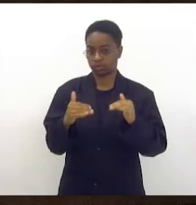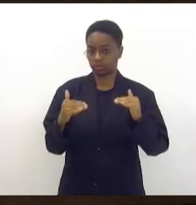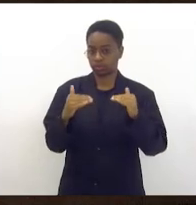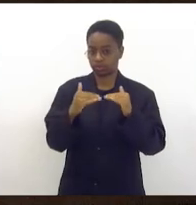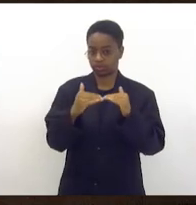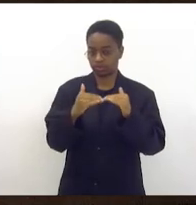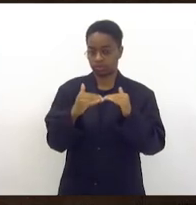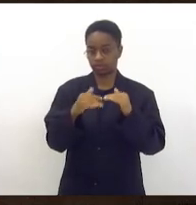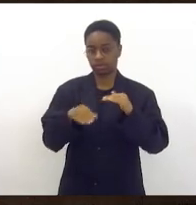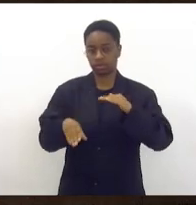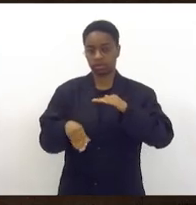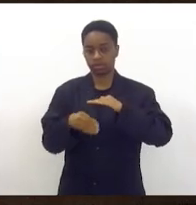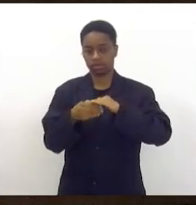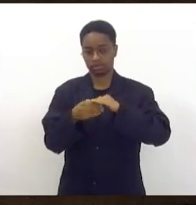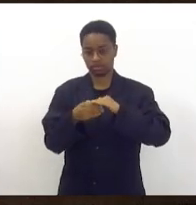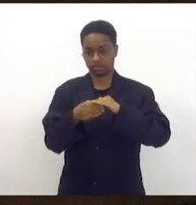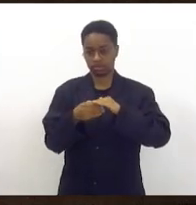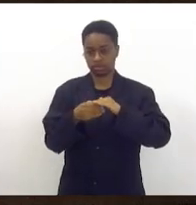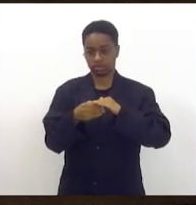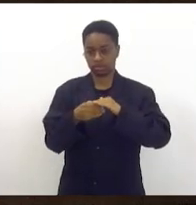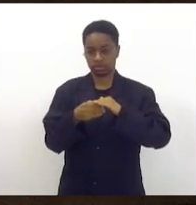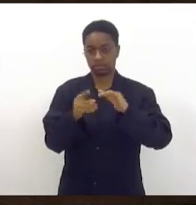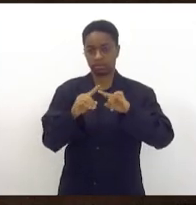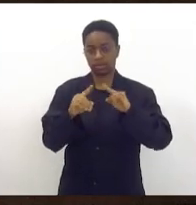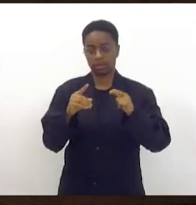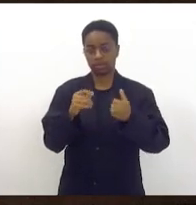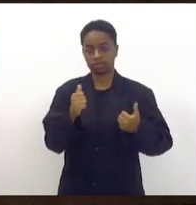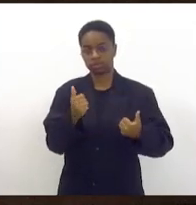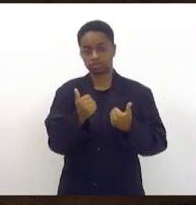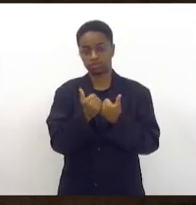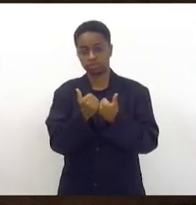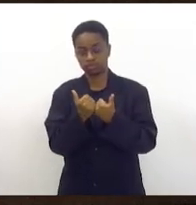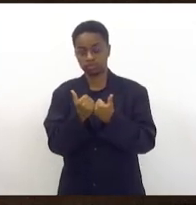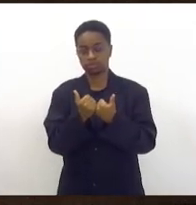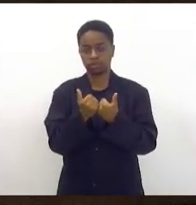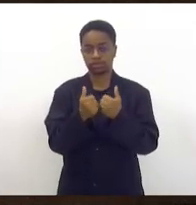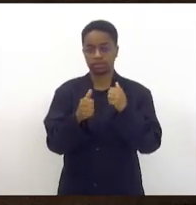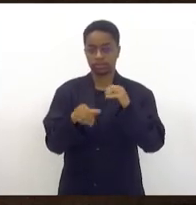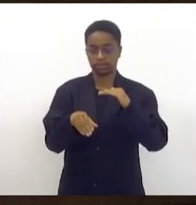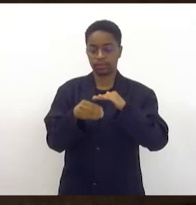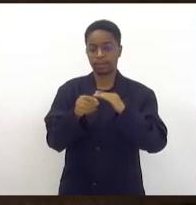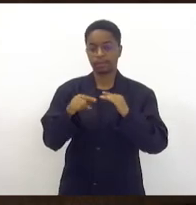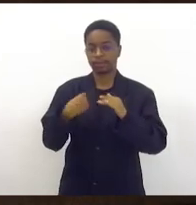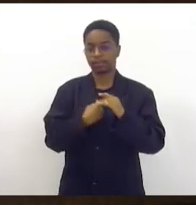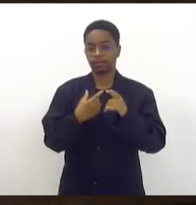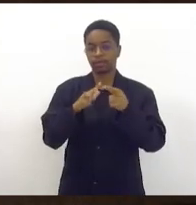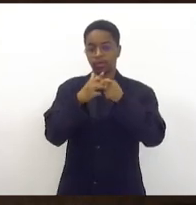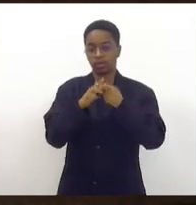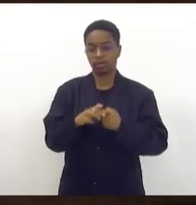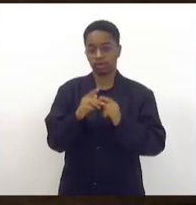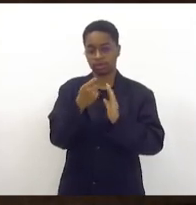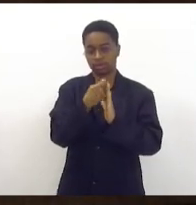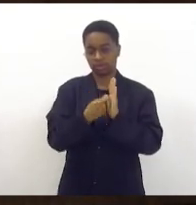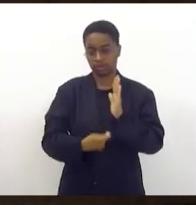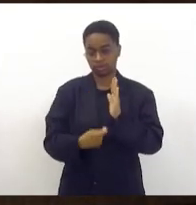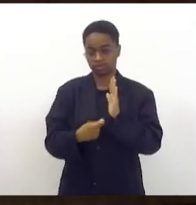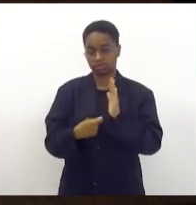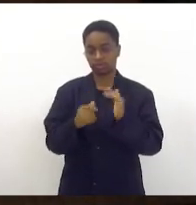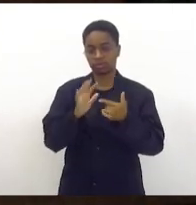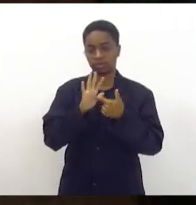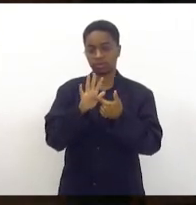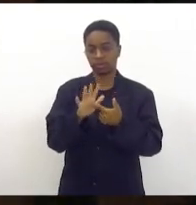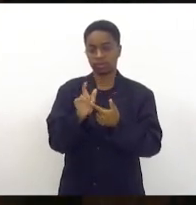favorável à emenda número 1, à emenda com subemenda. Porque aí a gente vai fazer um pequeno ajuste de texto, Marquinhos, botando, ao